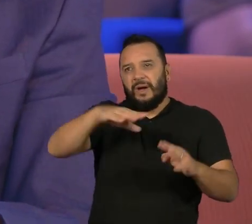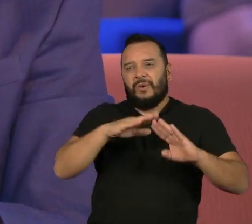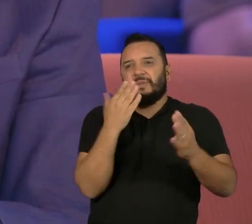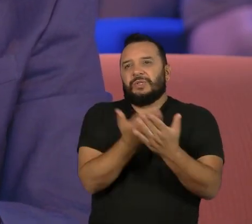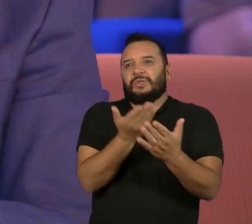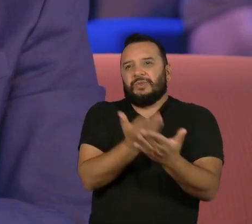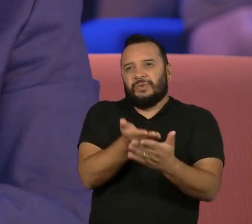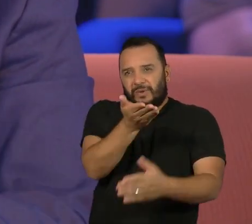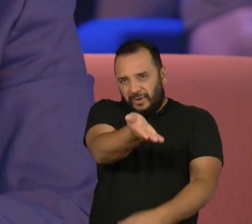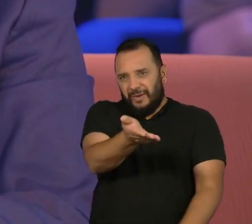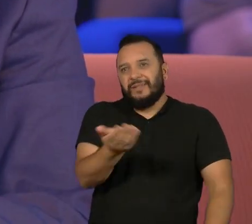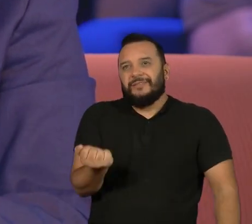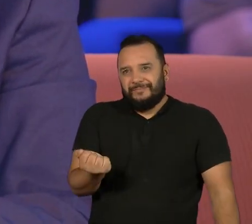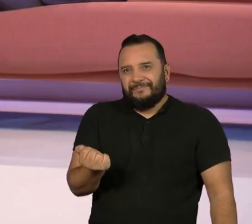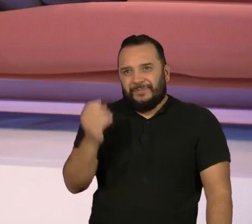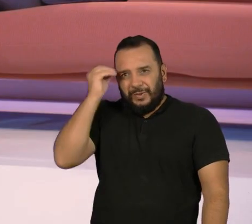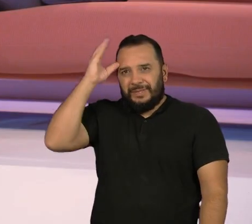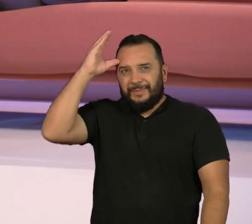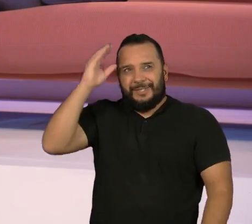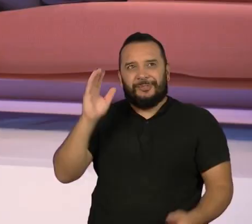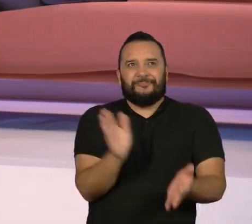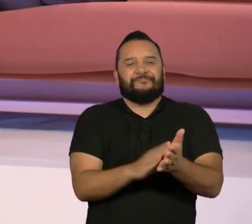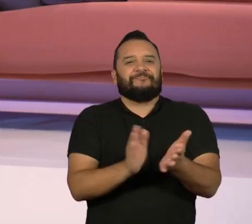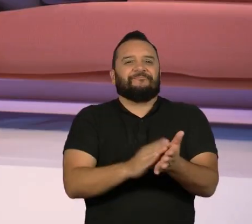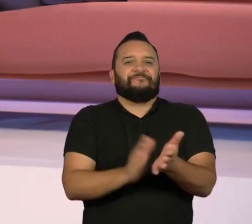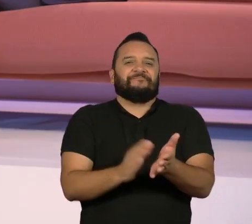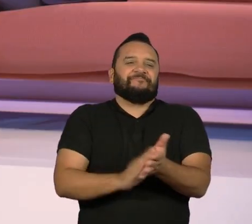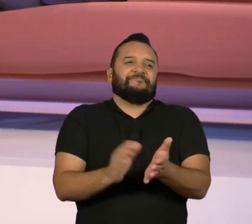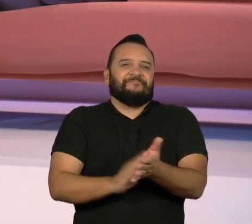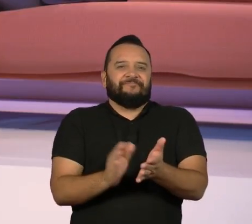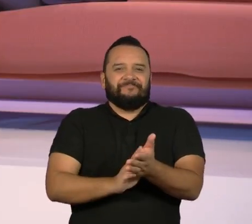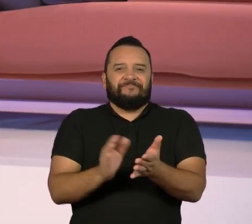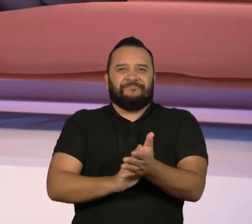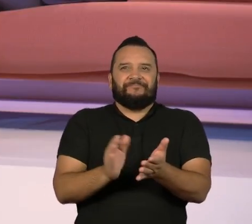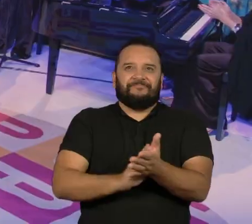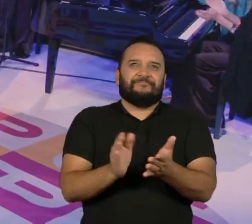cada criança quanto o caminho do conhecimento. É isso aí, muito bem.